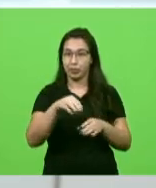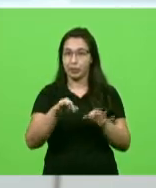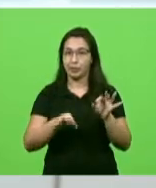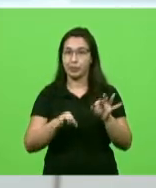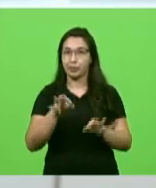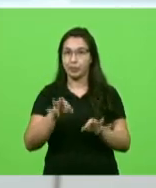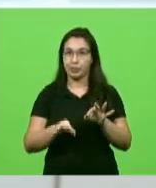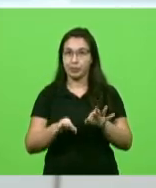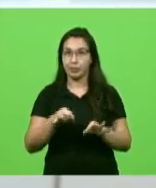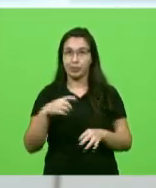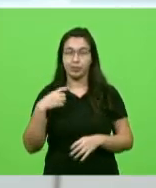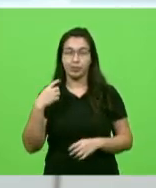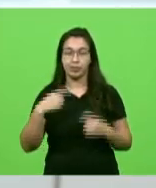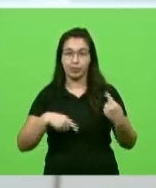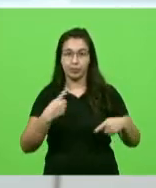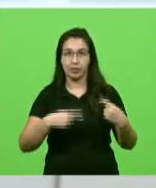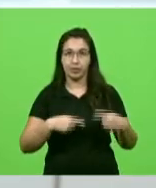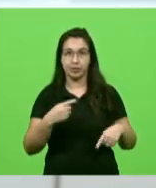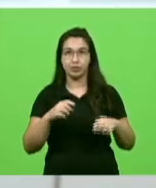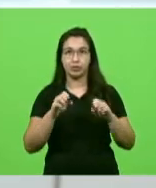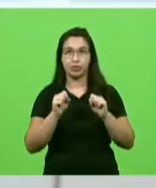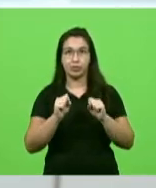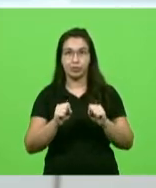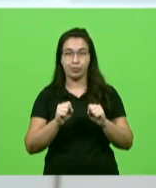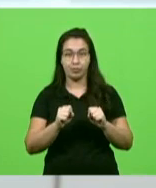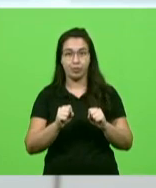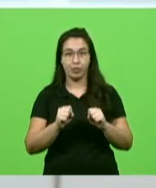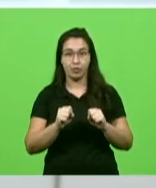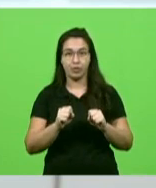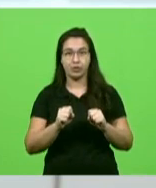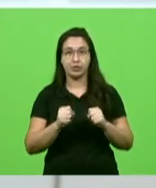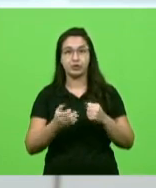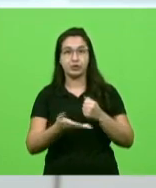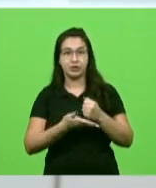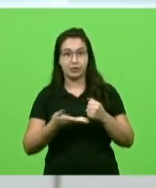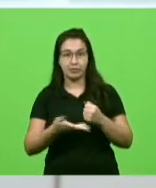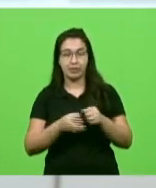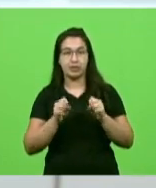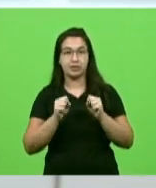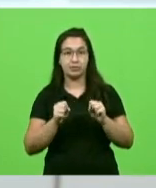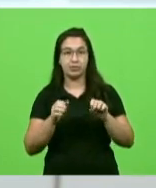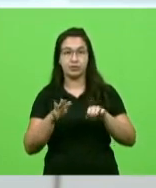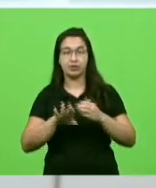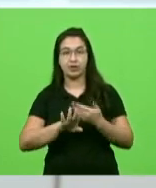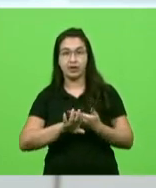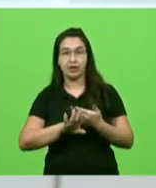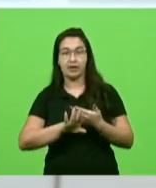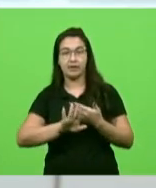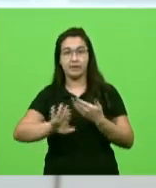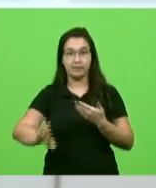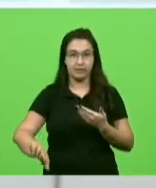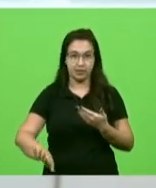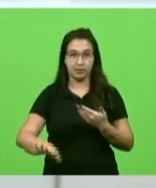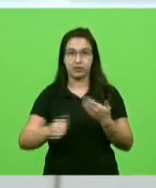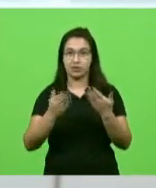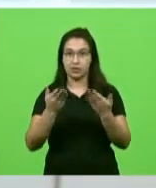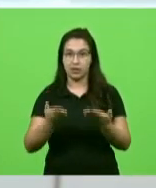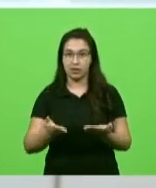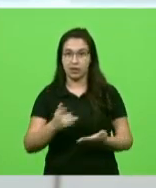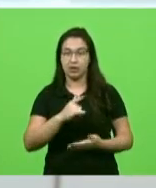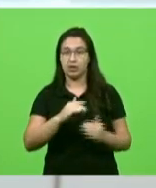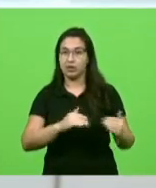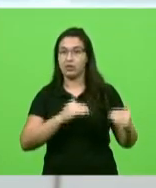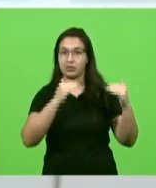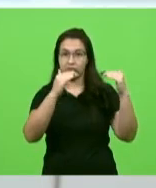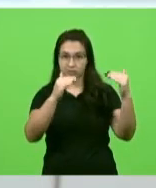podem parecer bastantes para justificar o afastamento da autoridade a ela submetida aí